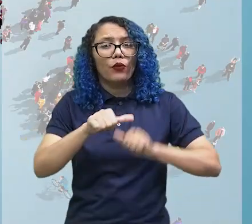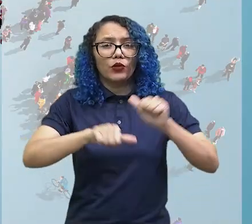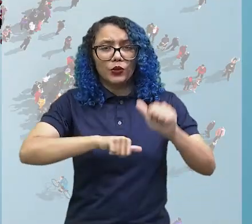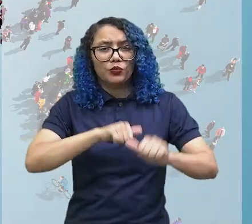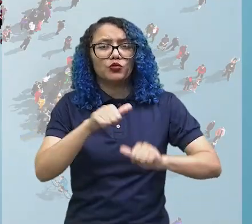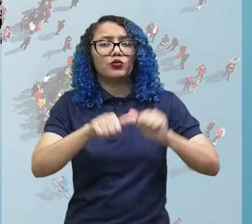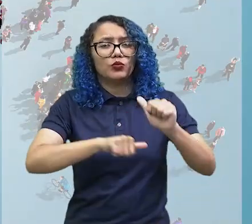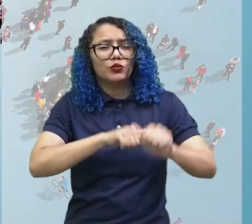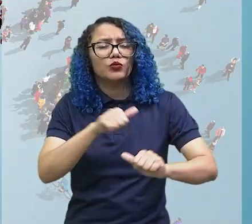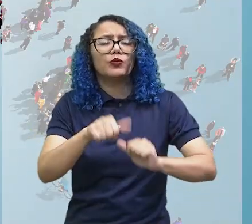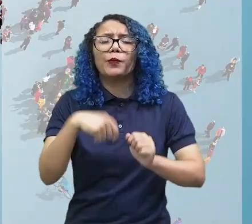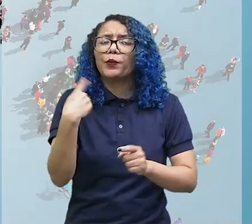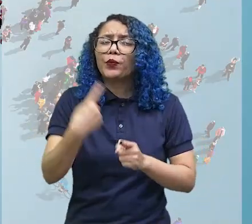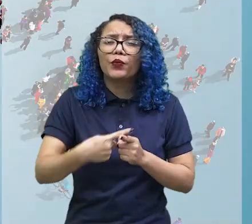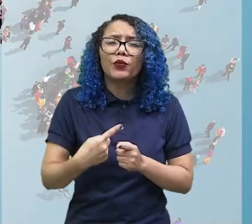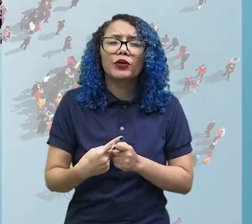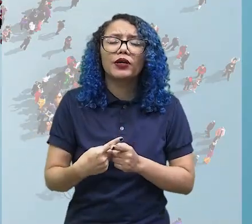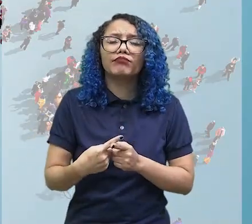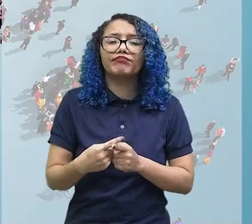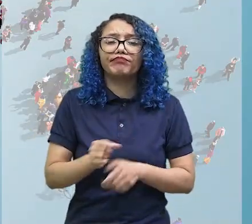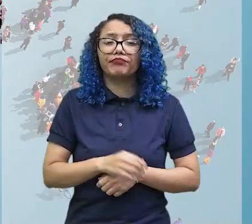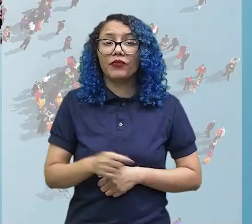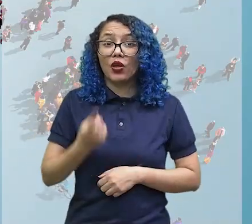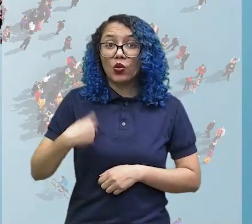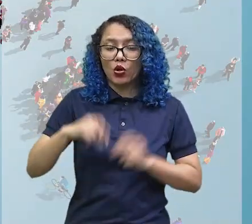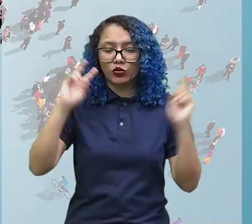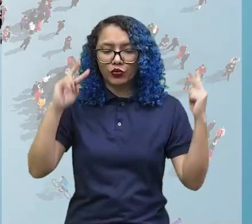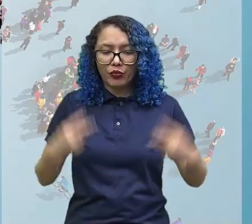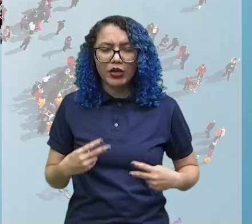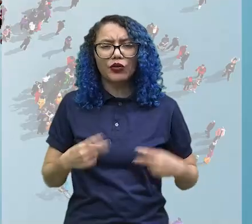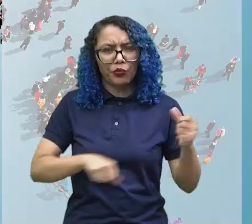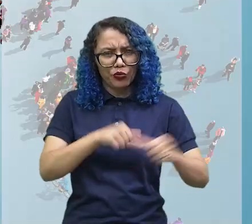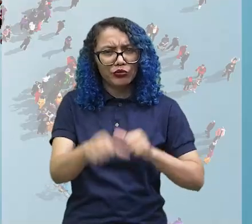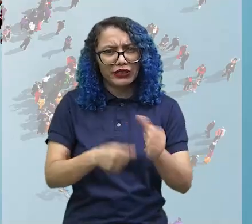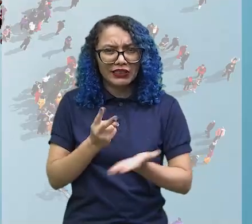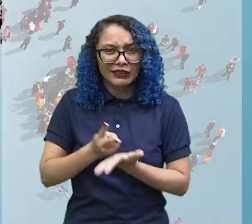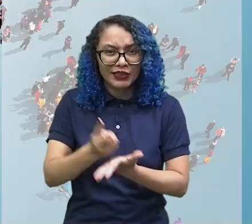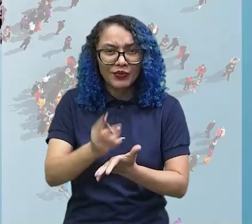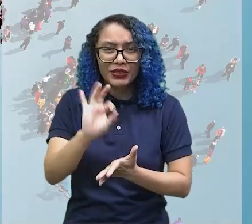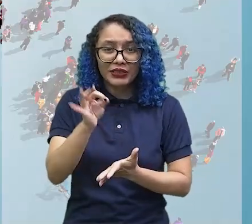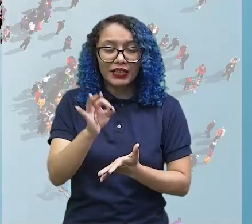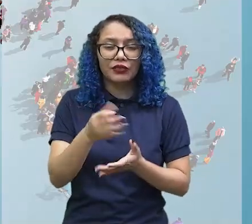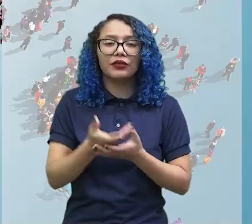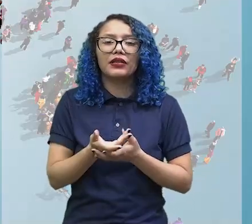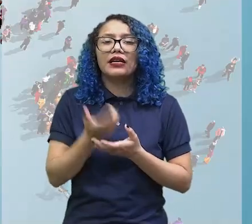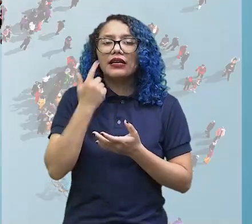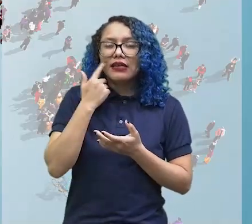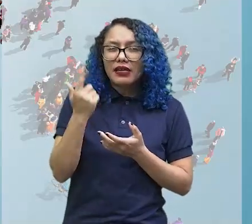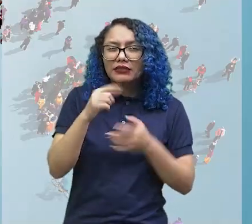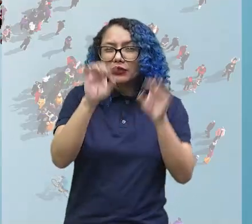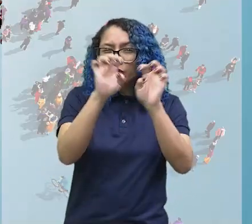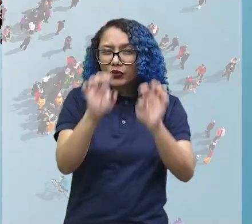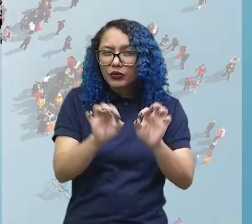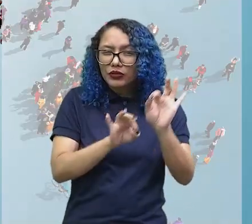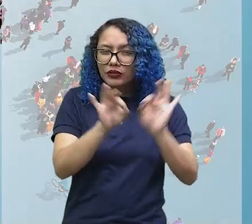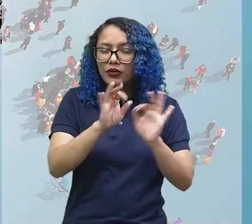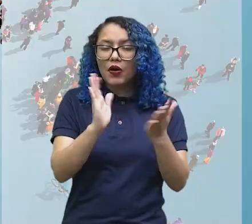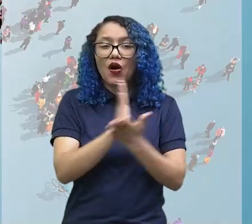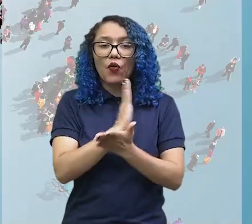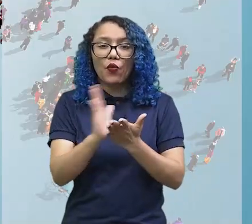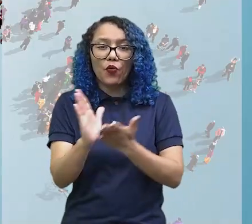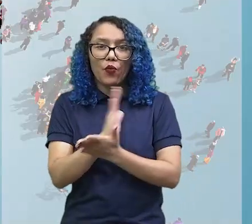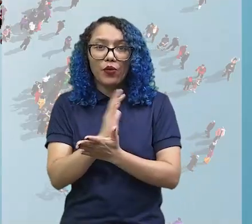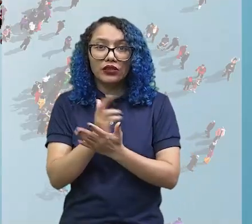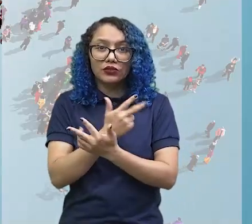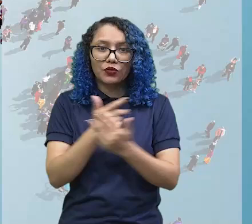Por quê? O ser humano, ele está em constante mudança e essa estrutura que está ocorrendo, né, tem certos fatores